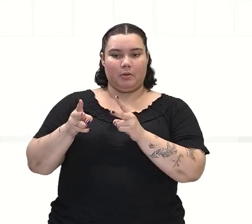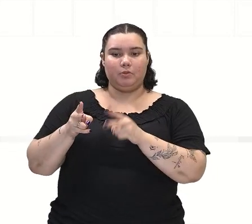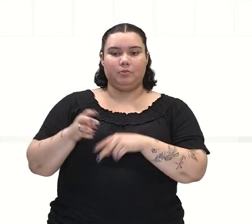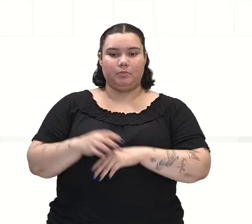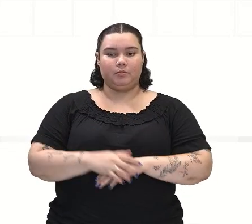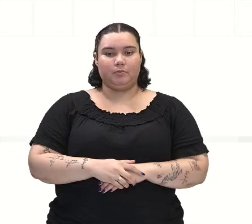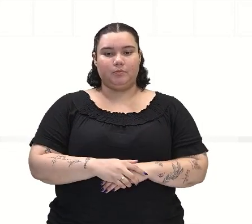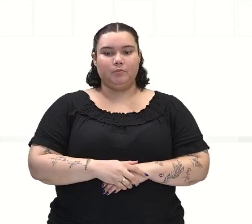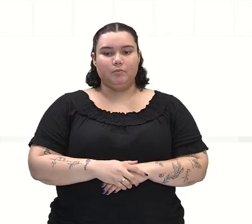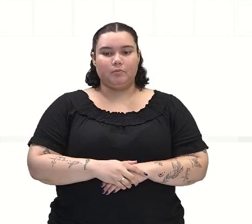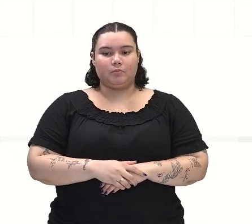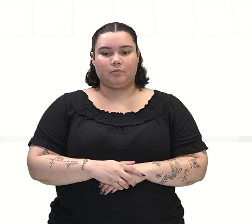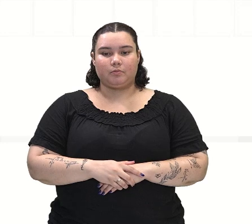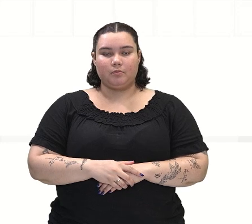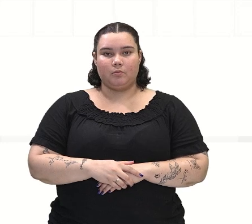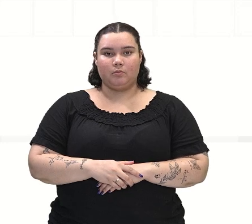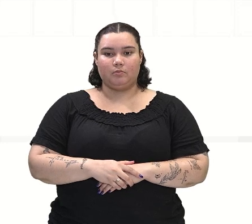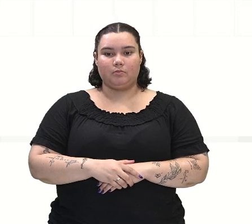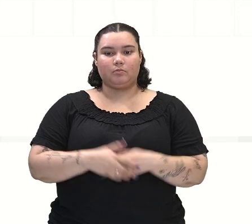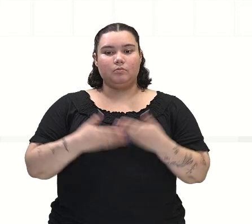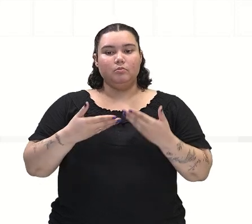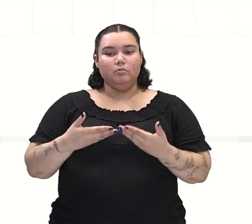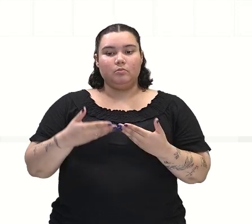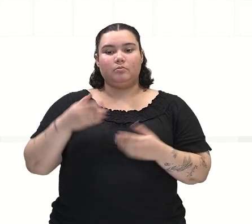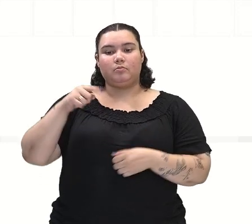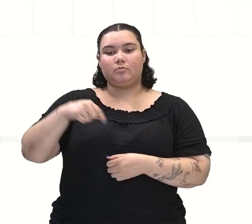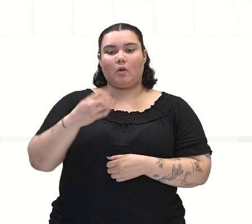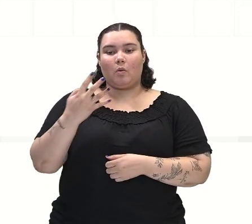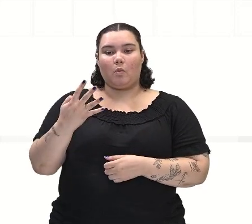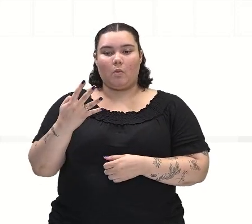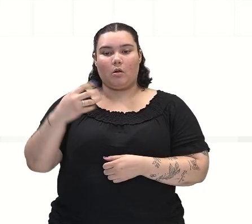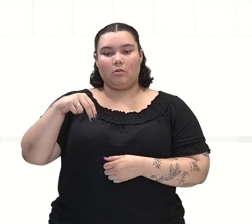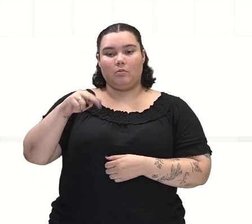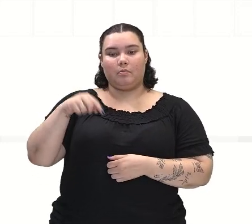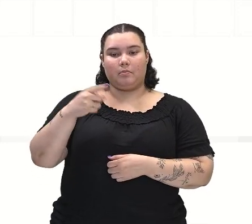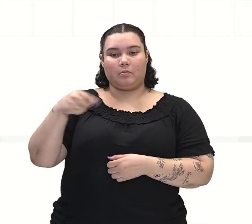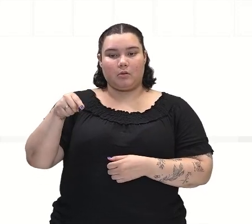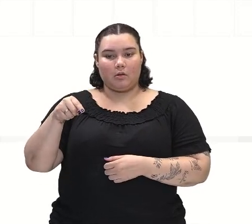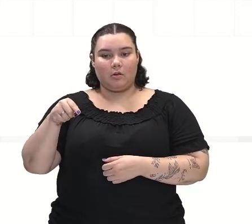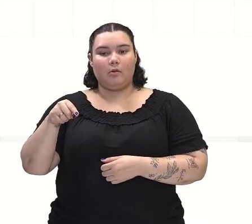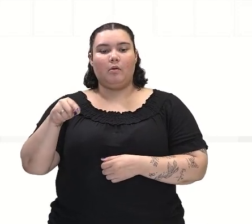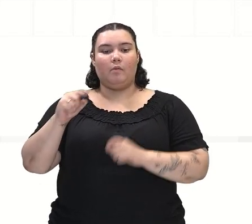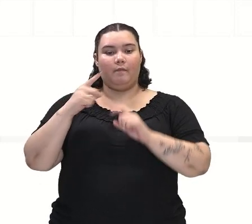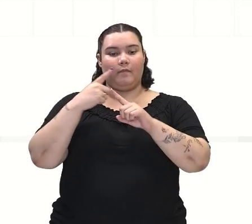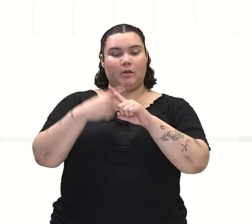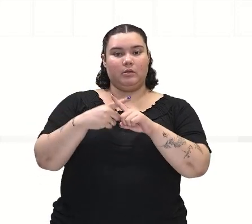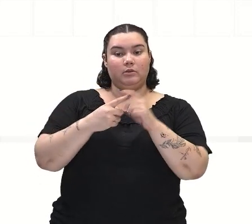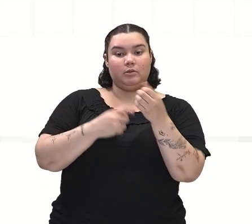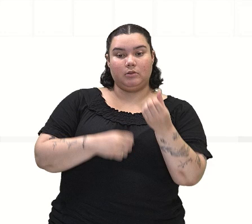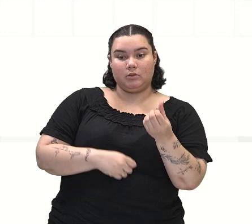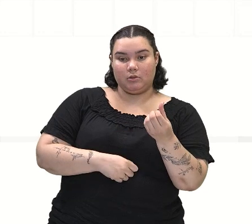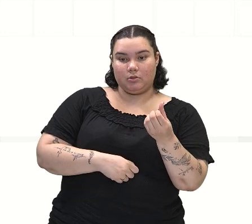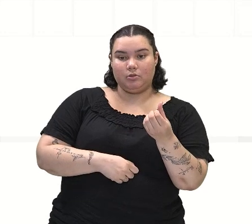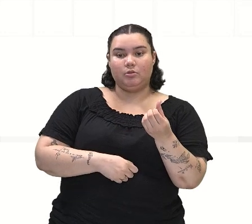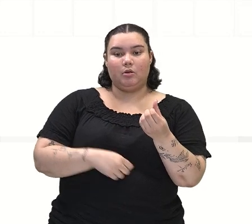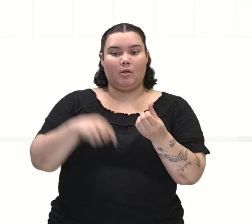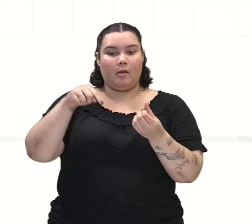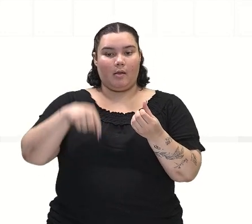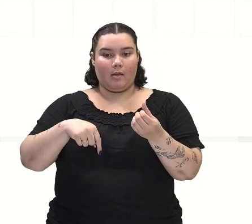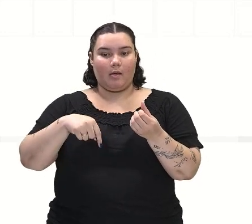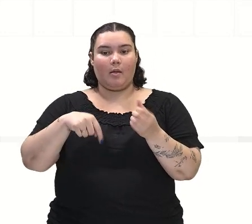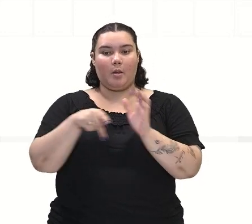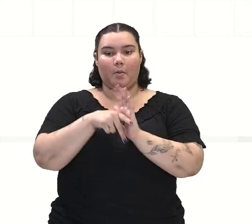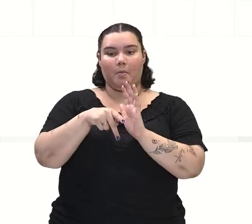aí a área da base, né? Então, 4 π, aí a gente vai multiplicar por 6, que é a medida